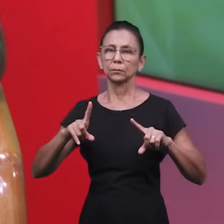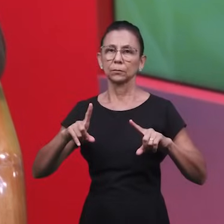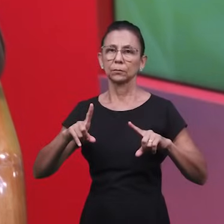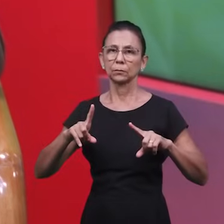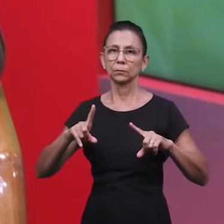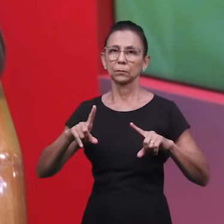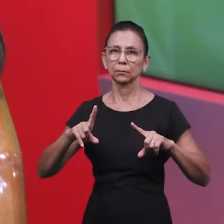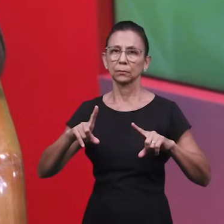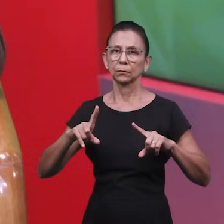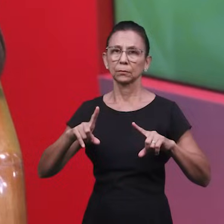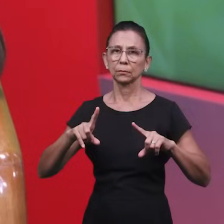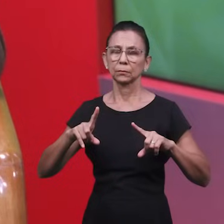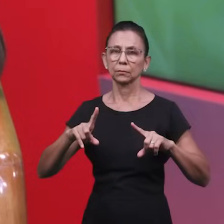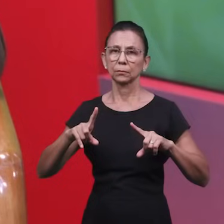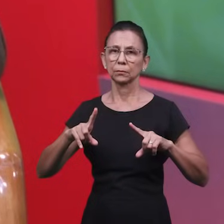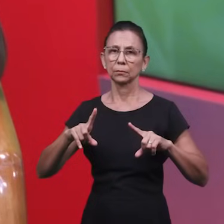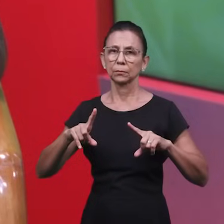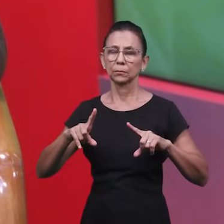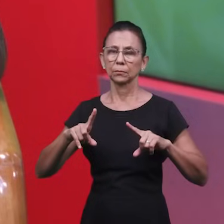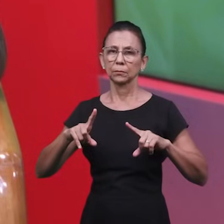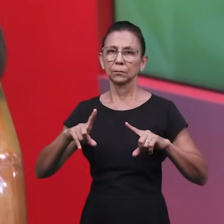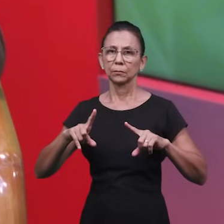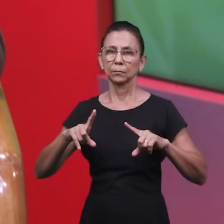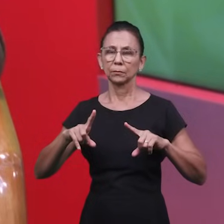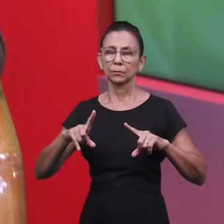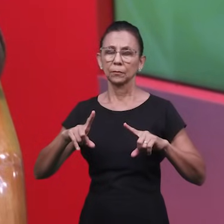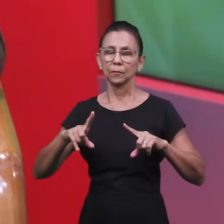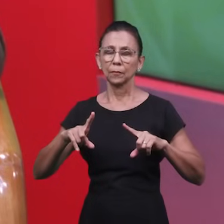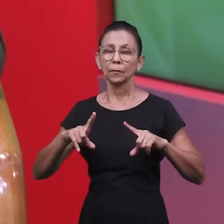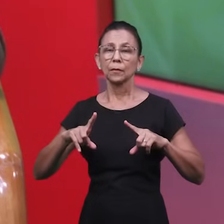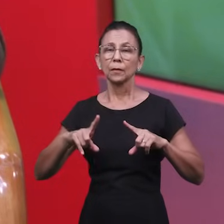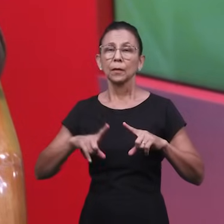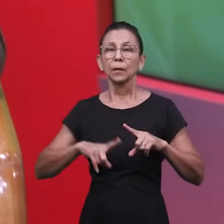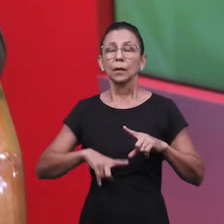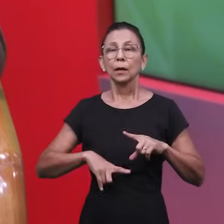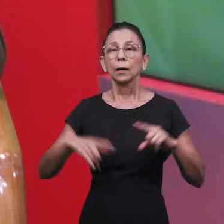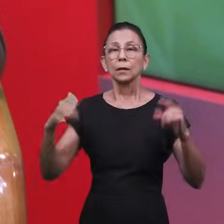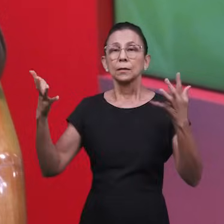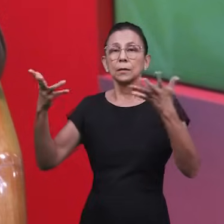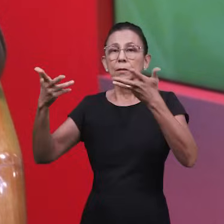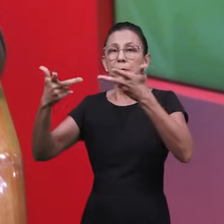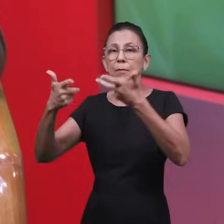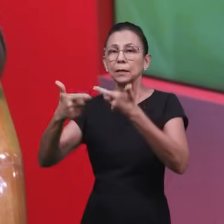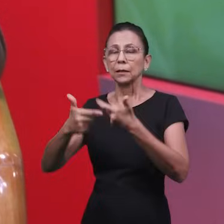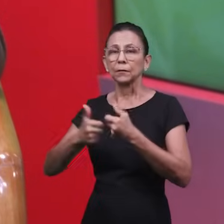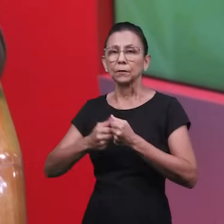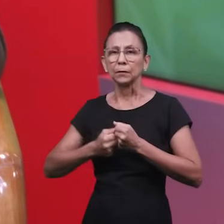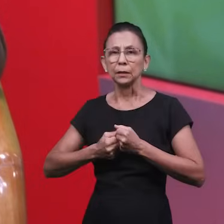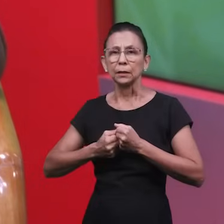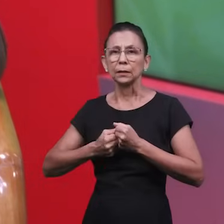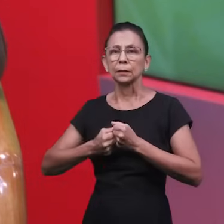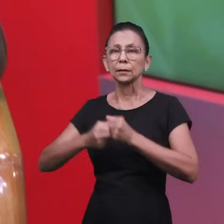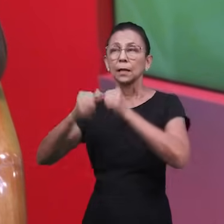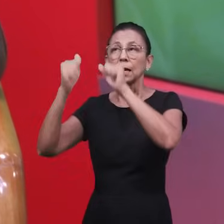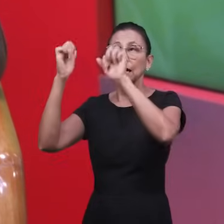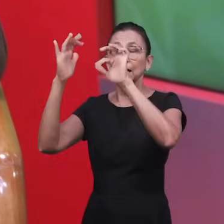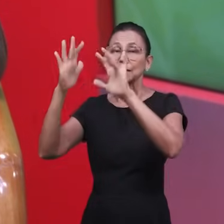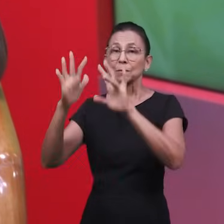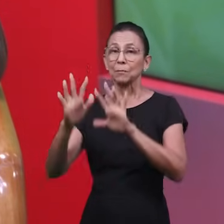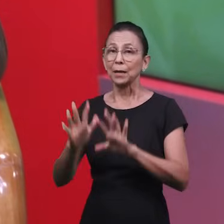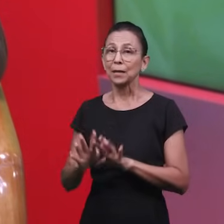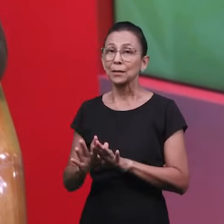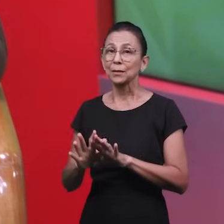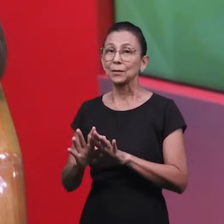vida. Maior do que tudo isto são as maravilhas que estão